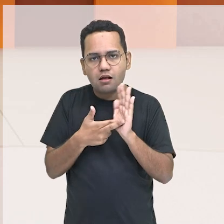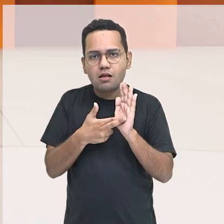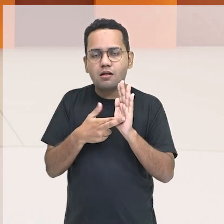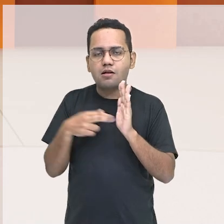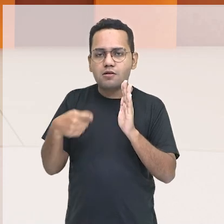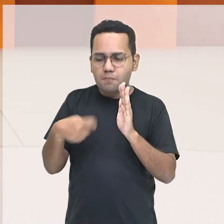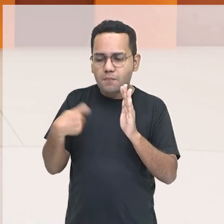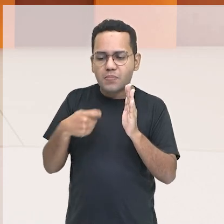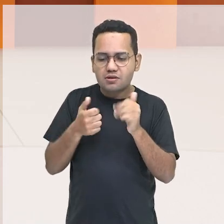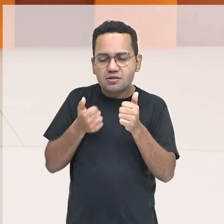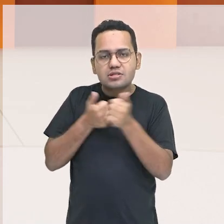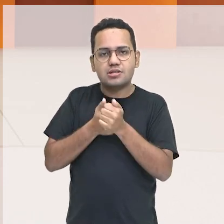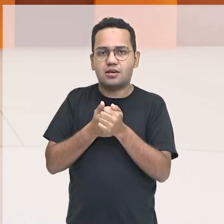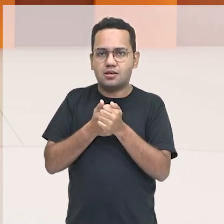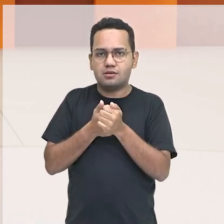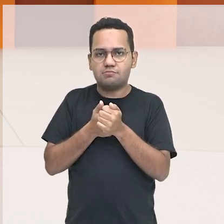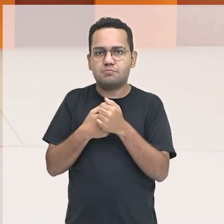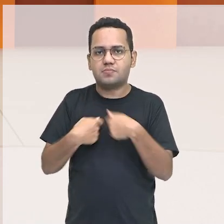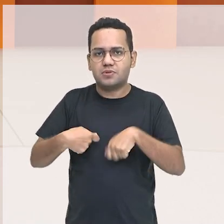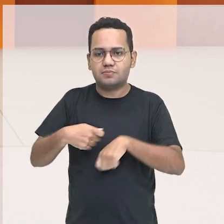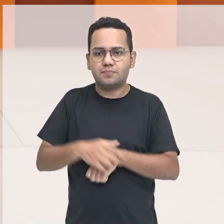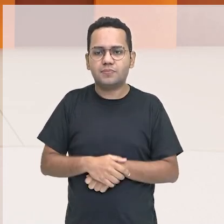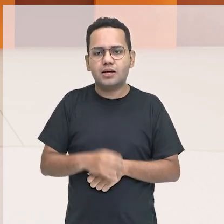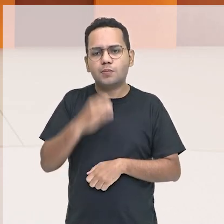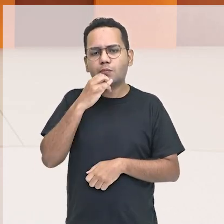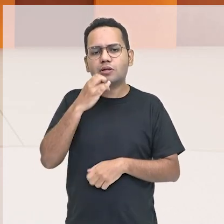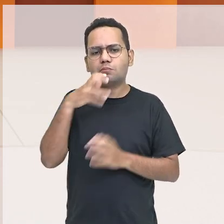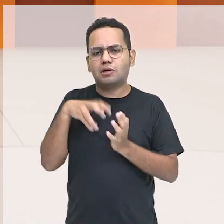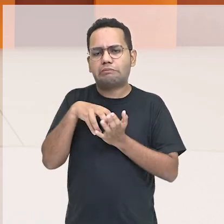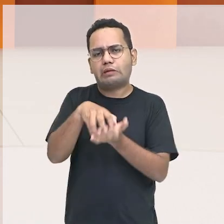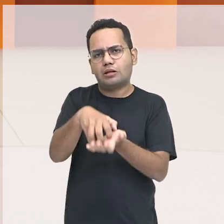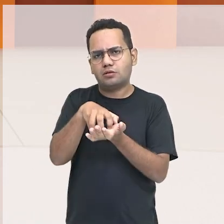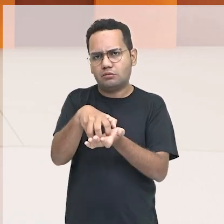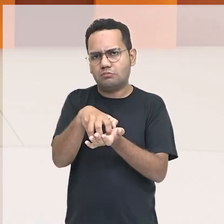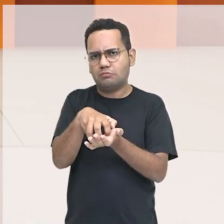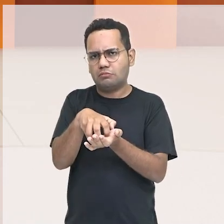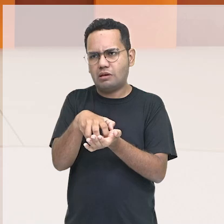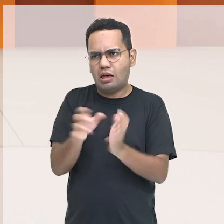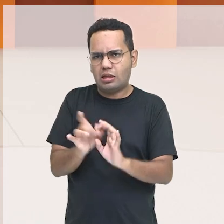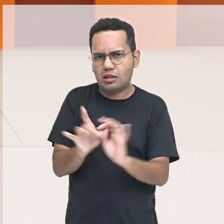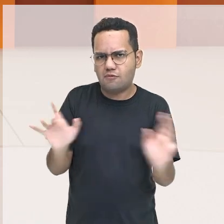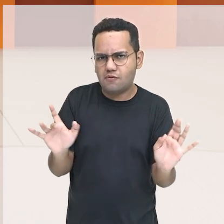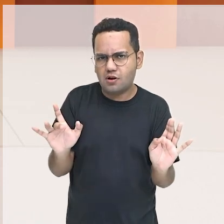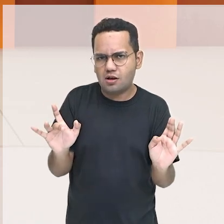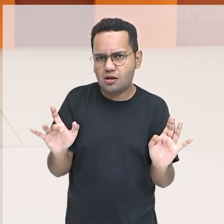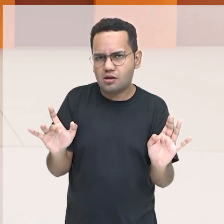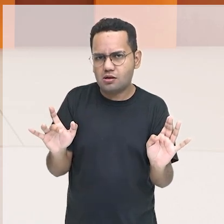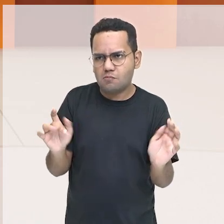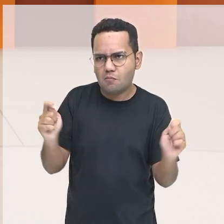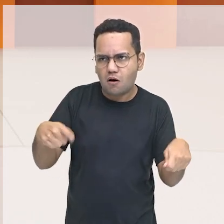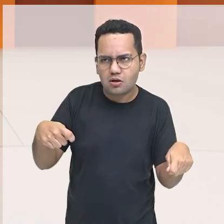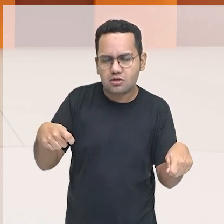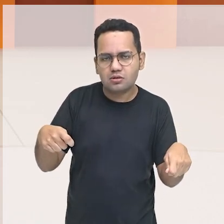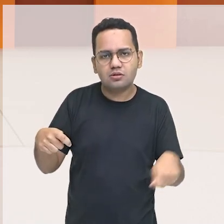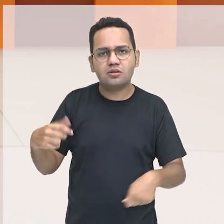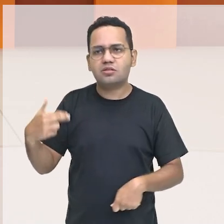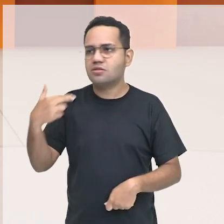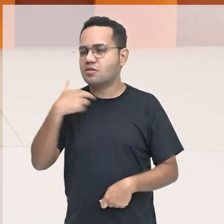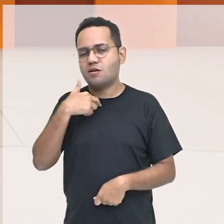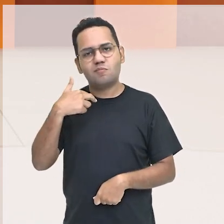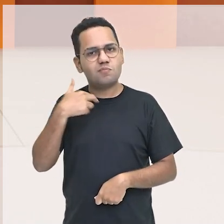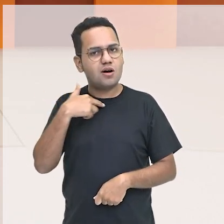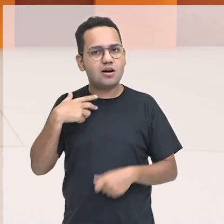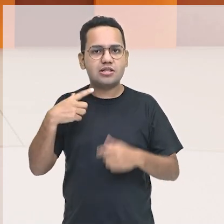as coisas como tem que ser, né? Por exemplo, no trânsito, você não pode fazer o que você quer, né? Você tem que seguir aí o Código de Trânsito.